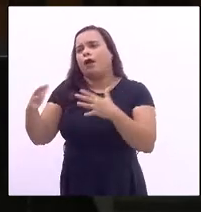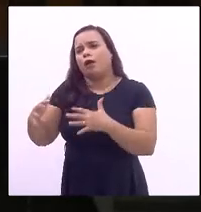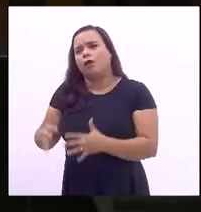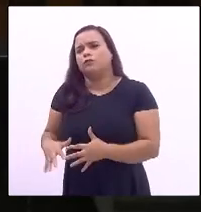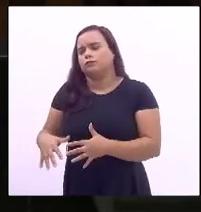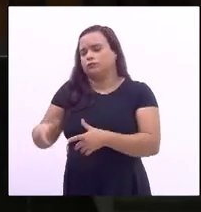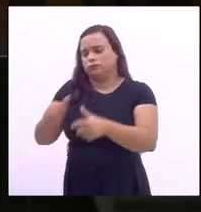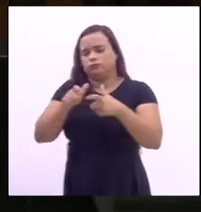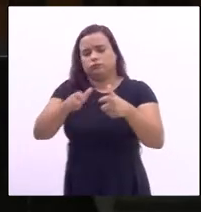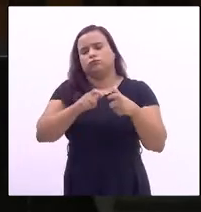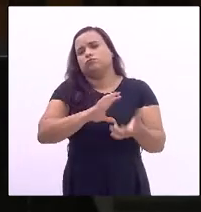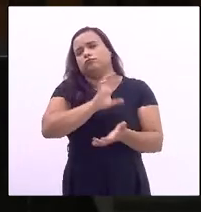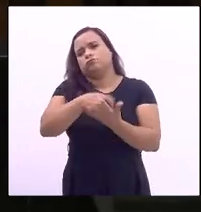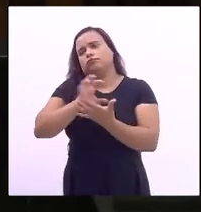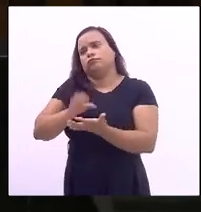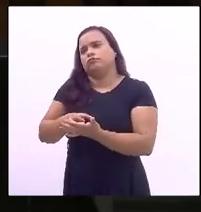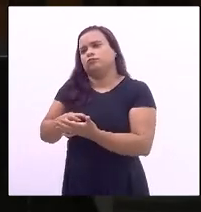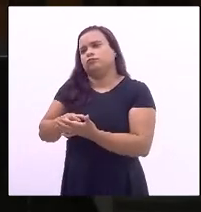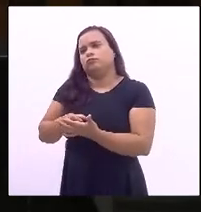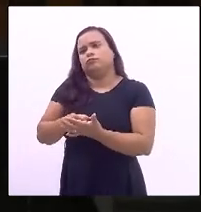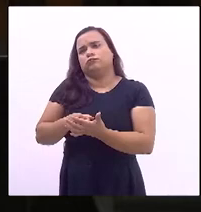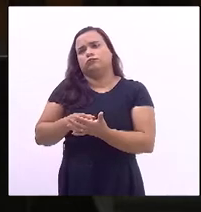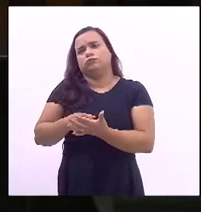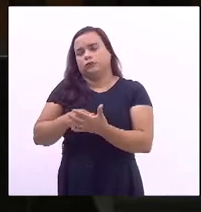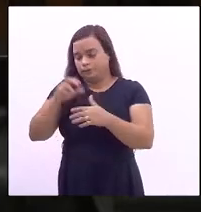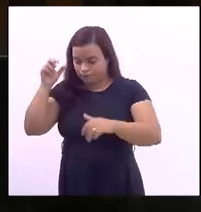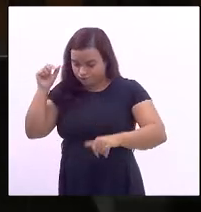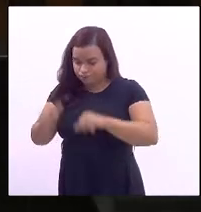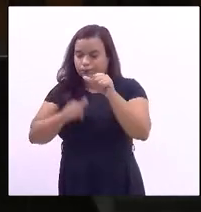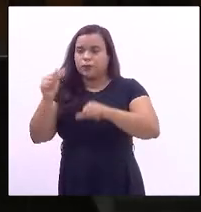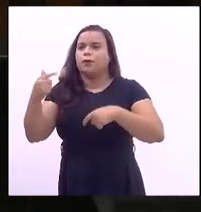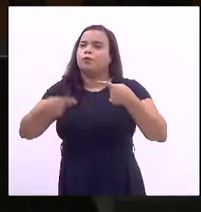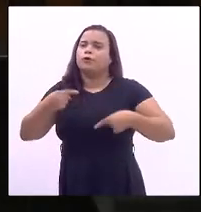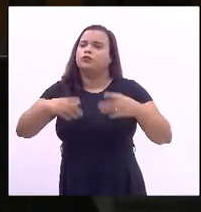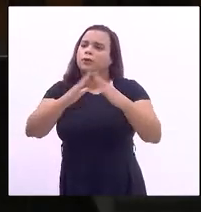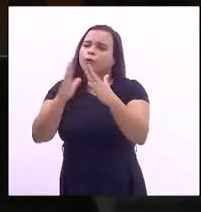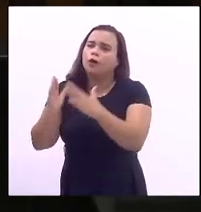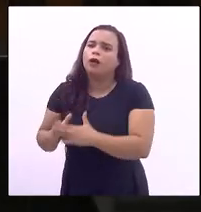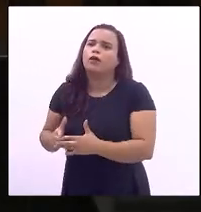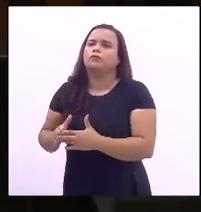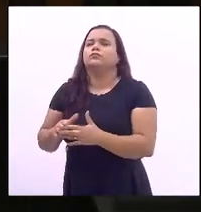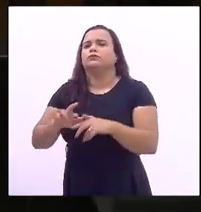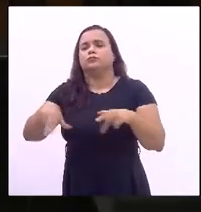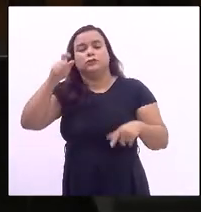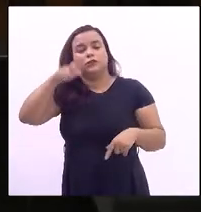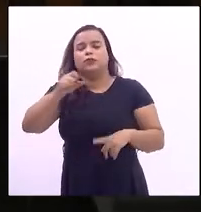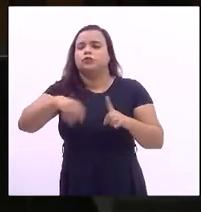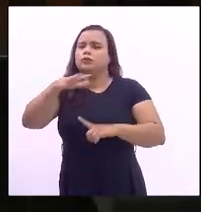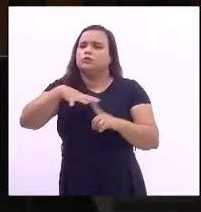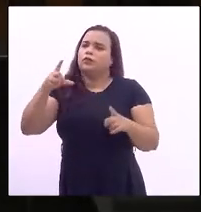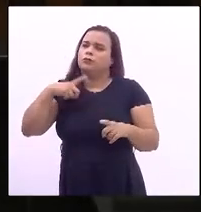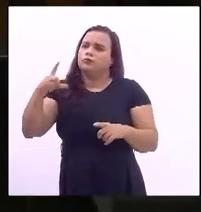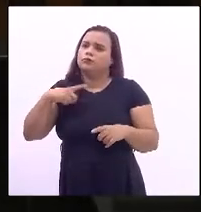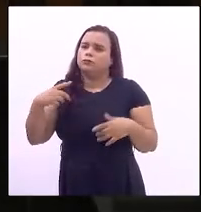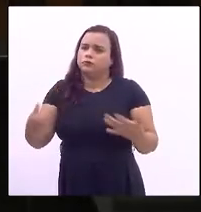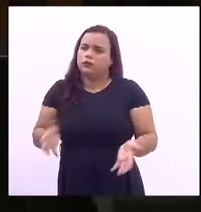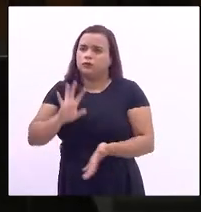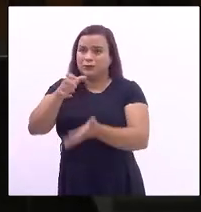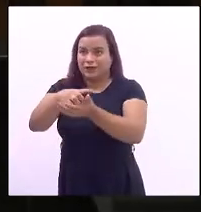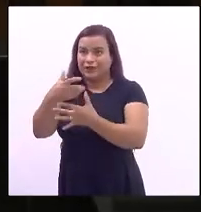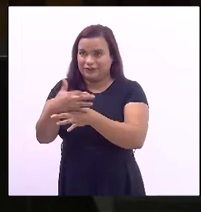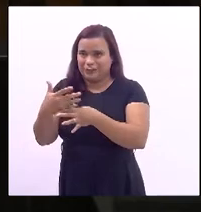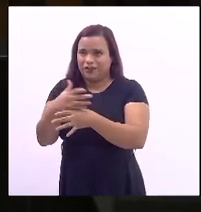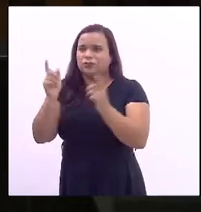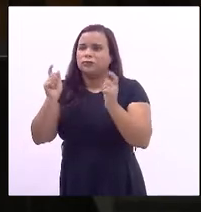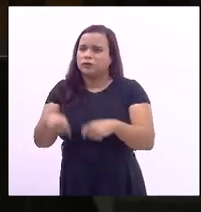centrais e políticas de moradia com política de habitação de interesse social para que o centro da